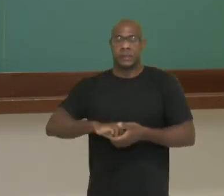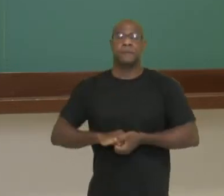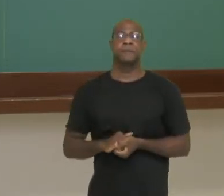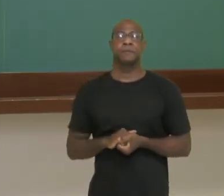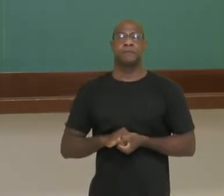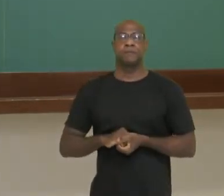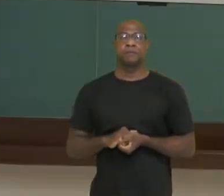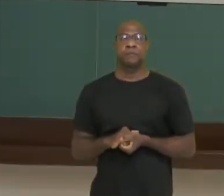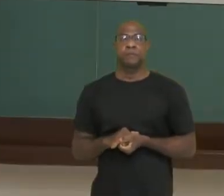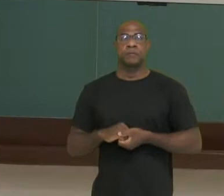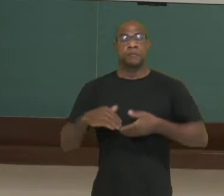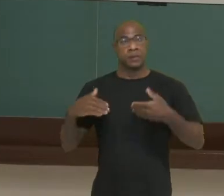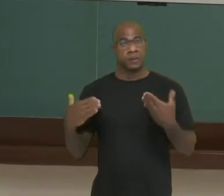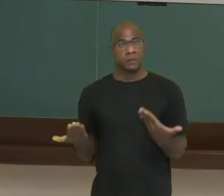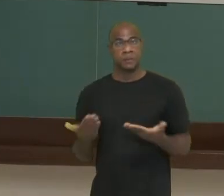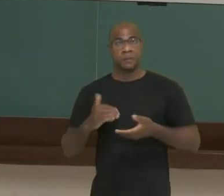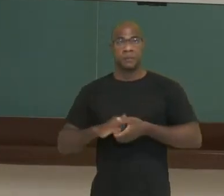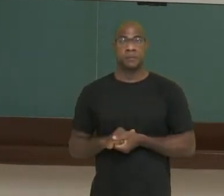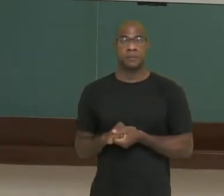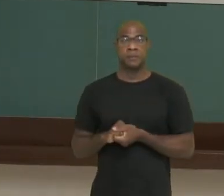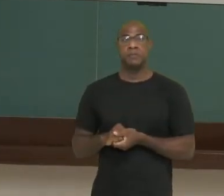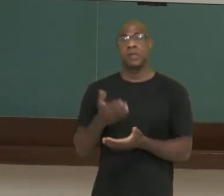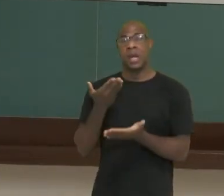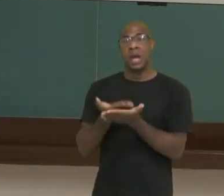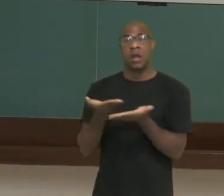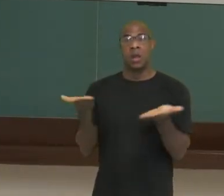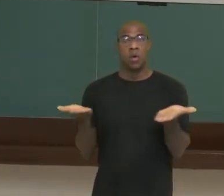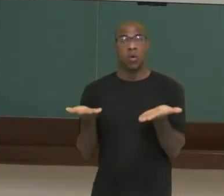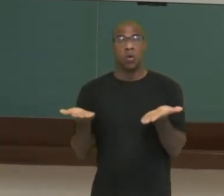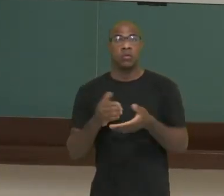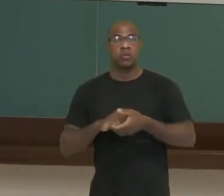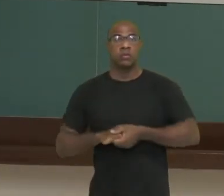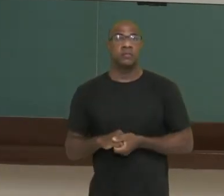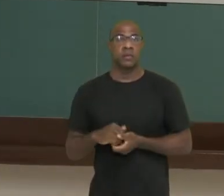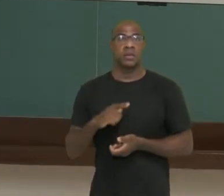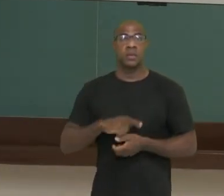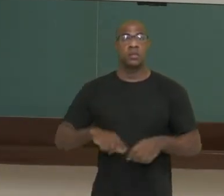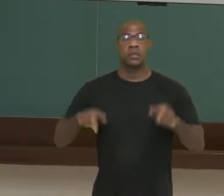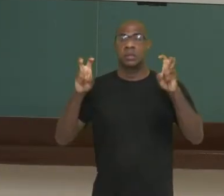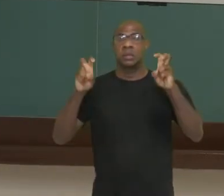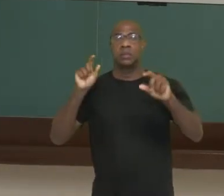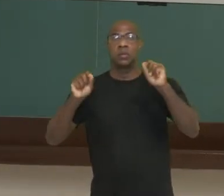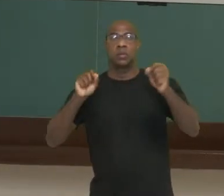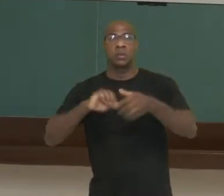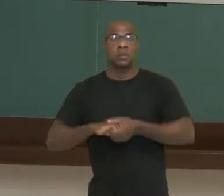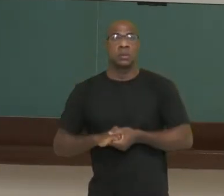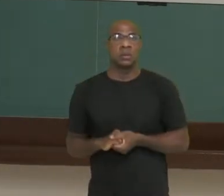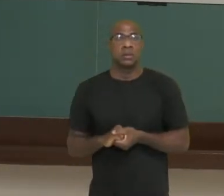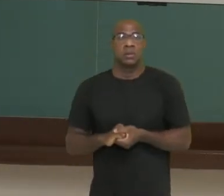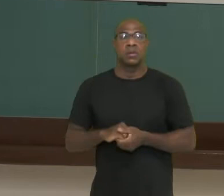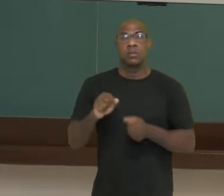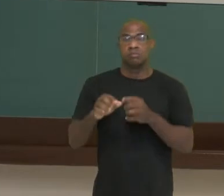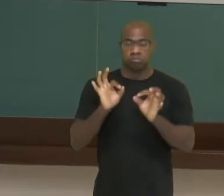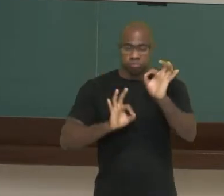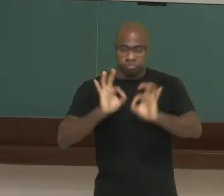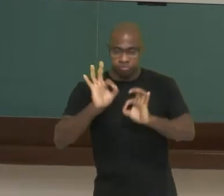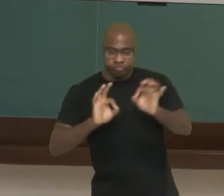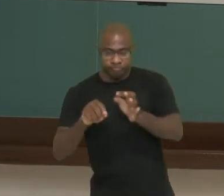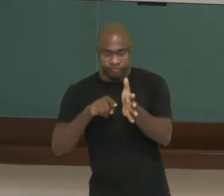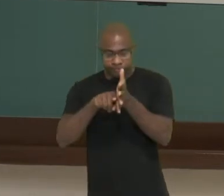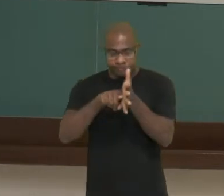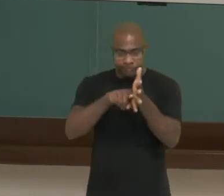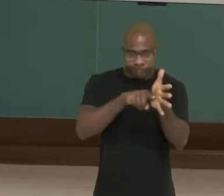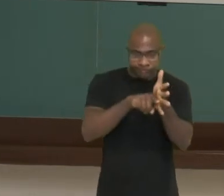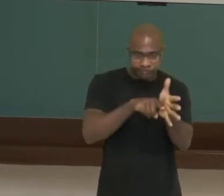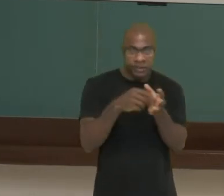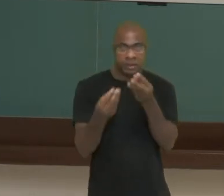Paraná. Então, vamos lá. Nossa aula de hoje vai ter um tema, o nome dela é Coleta, Organização e